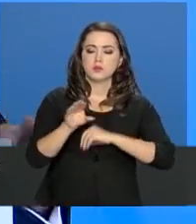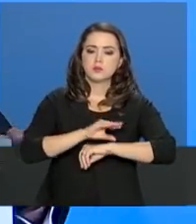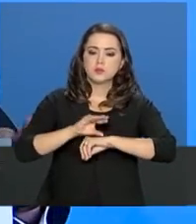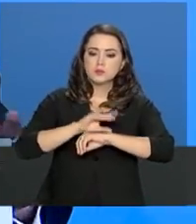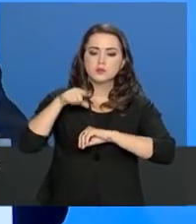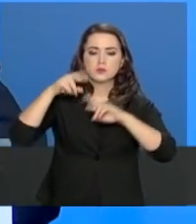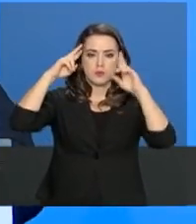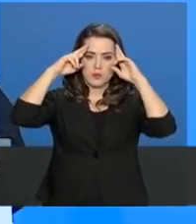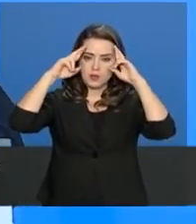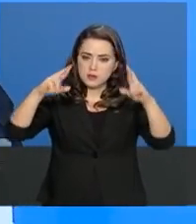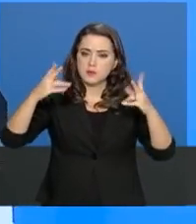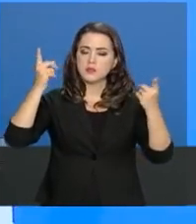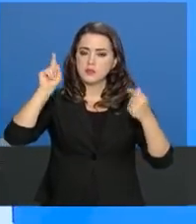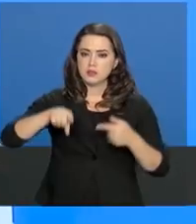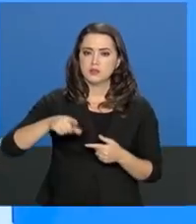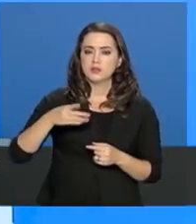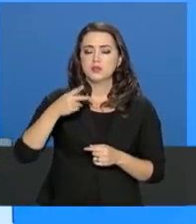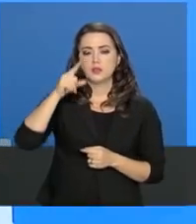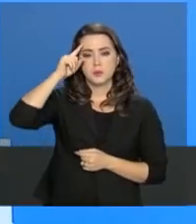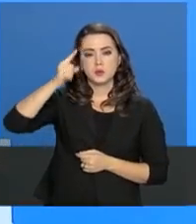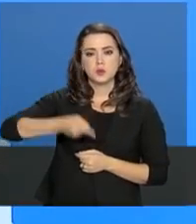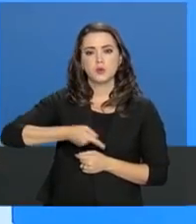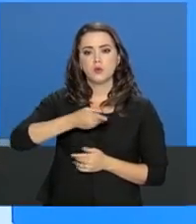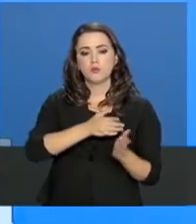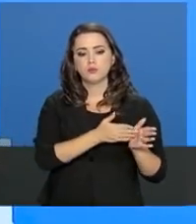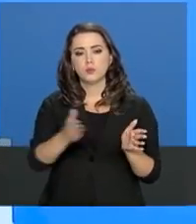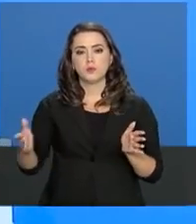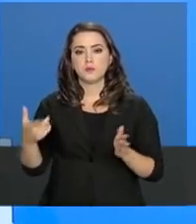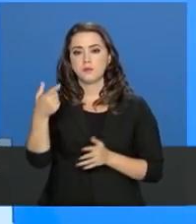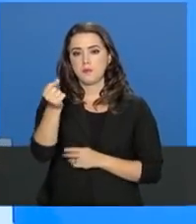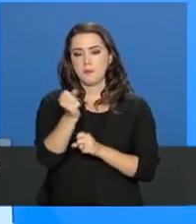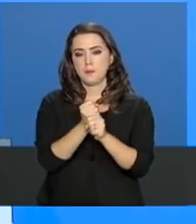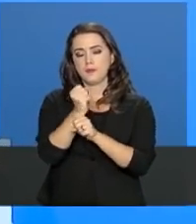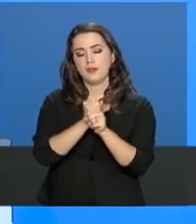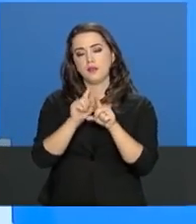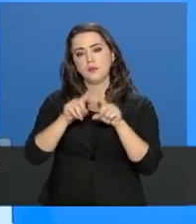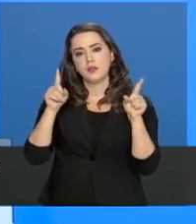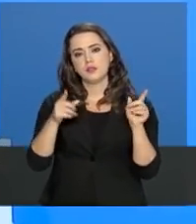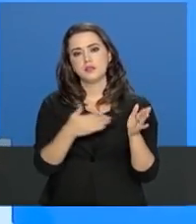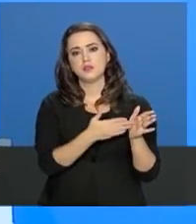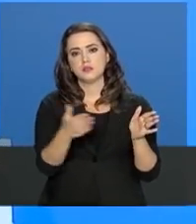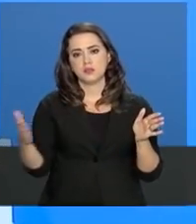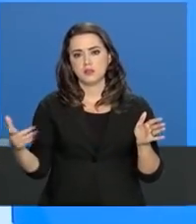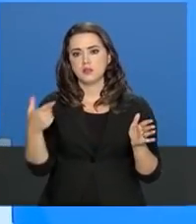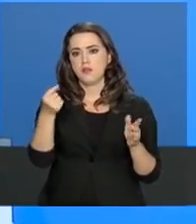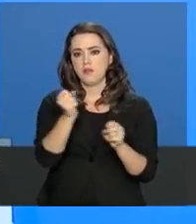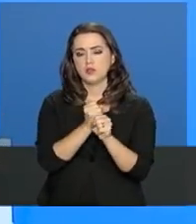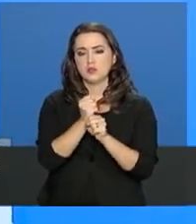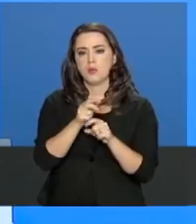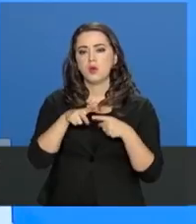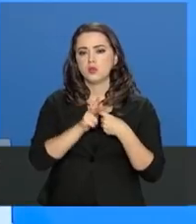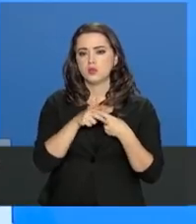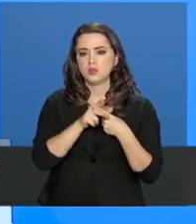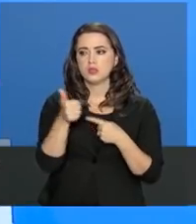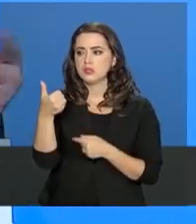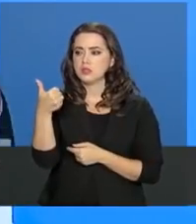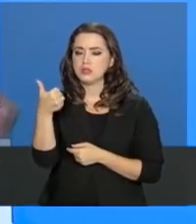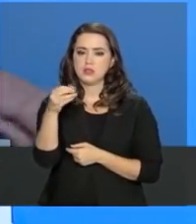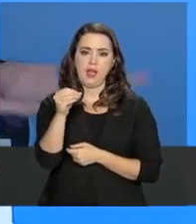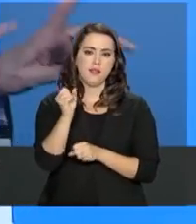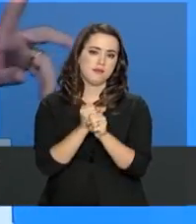responsavelmente ela estabeleceu um prazo de 20 anos mas este prazo poderia ser realizado daqui a 10 anos